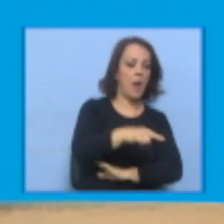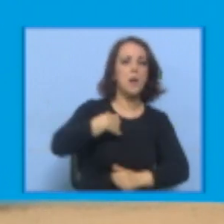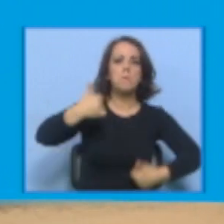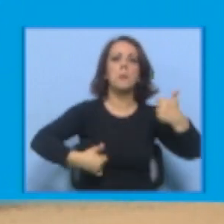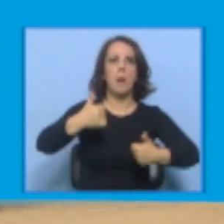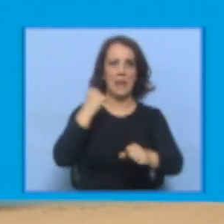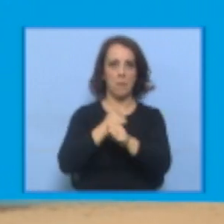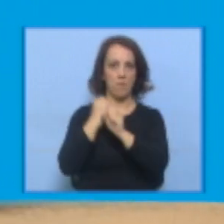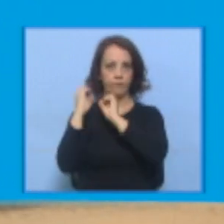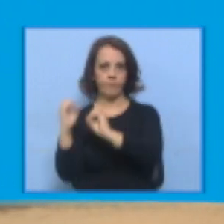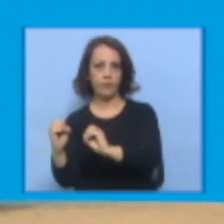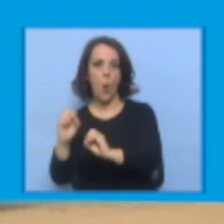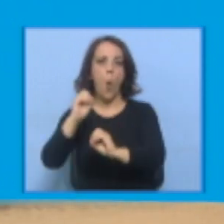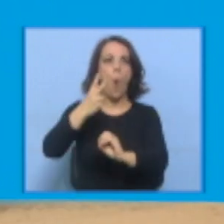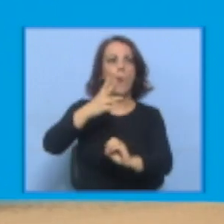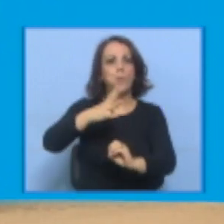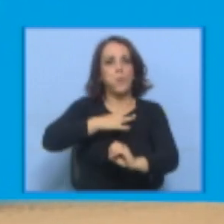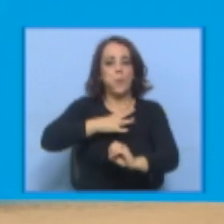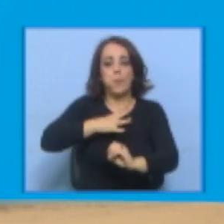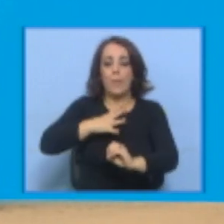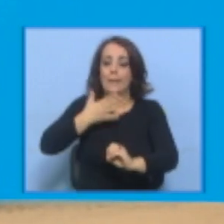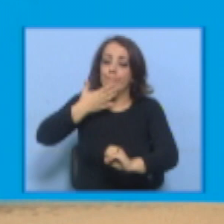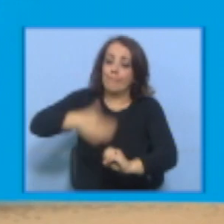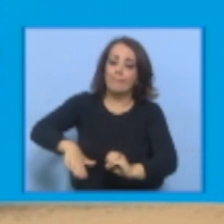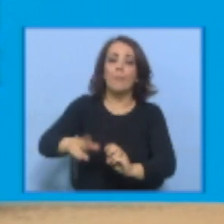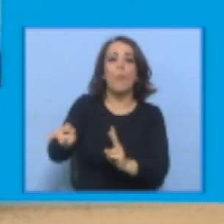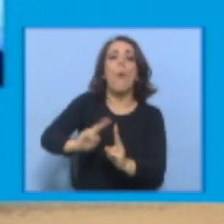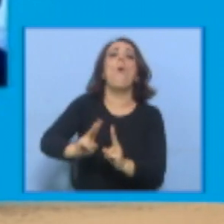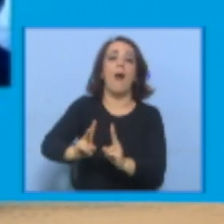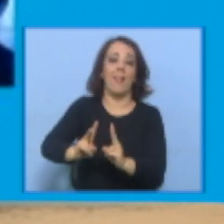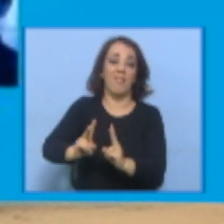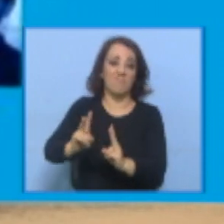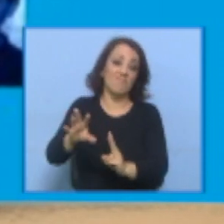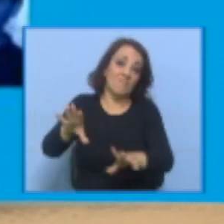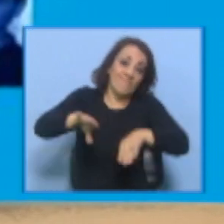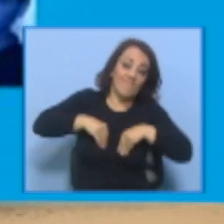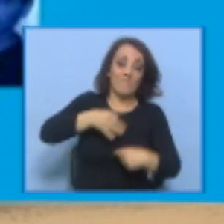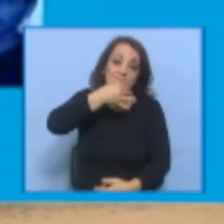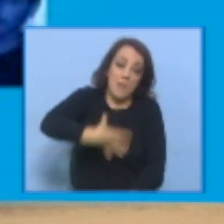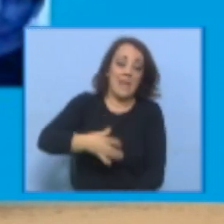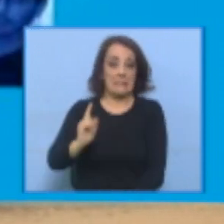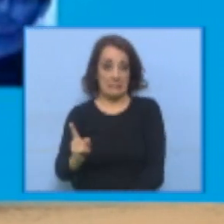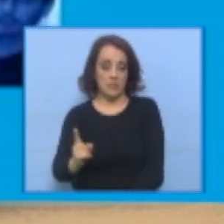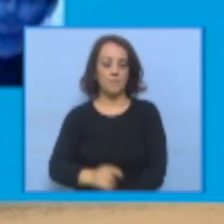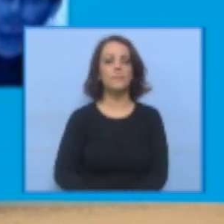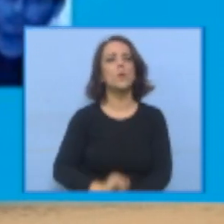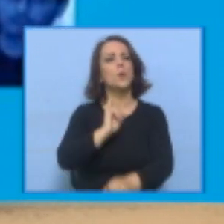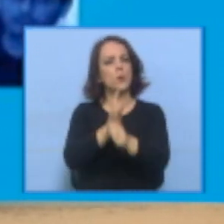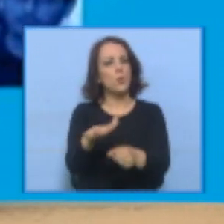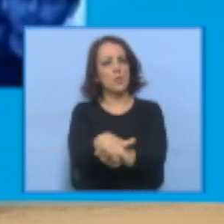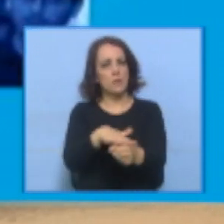claro que as pessoas vão optando por ali. E depois há uma outra situação que é